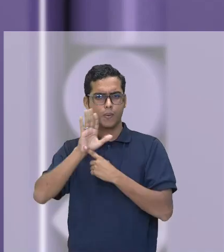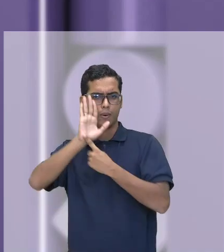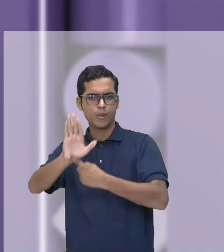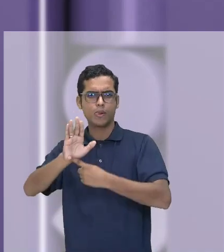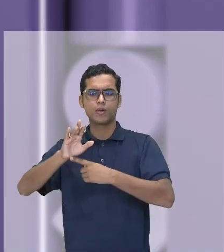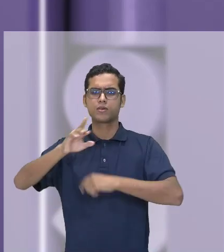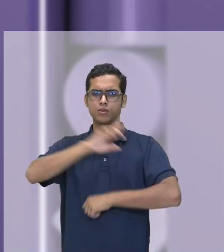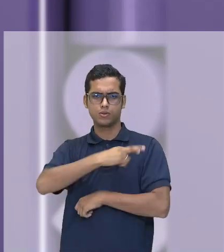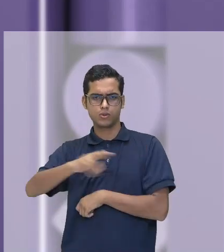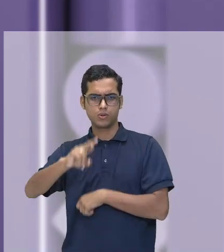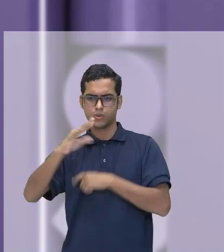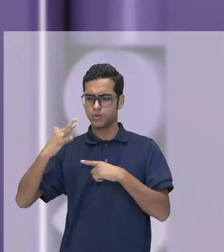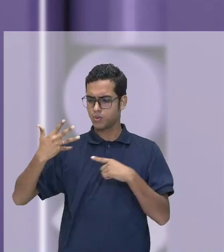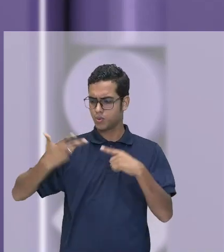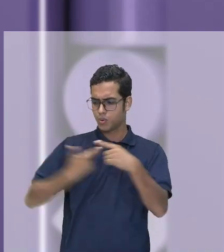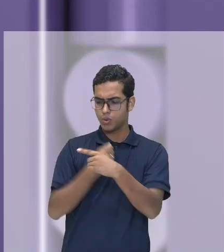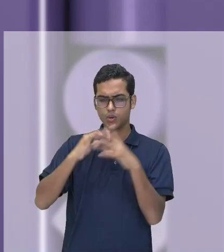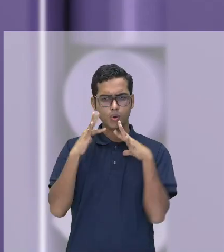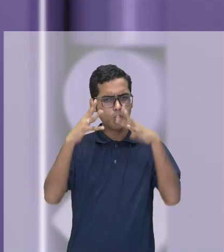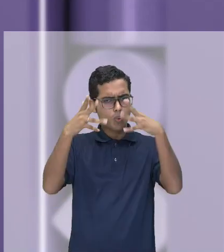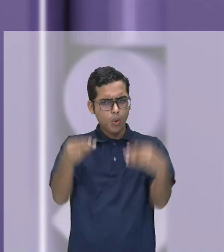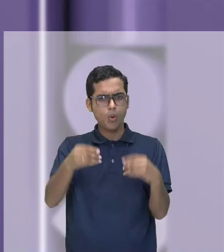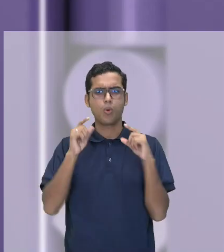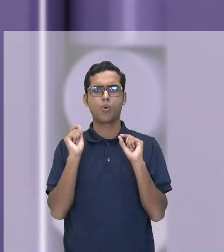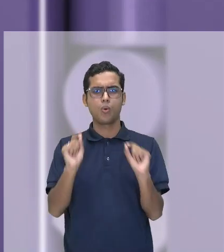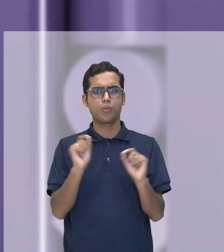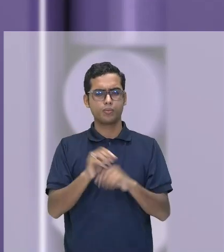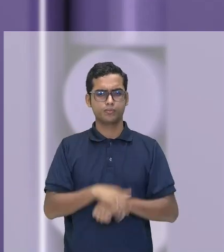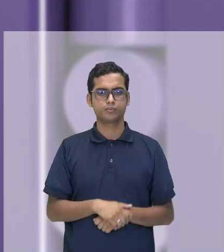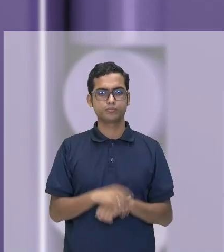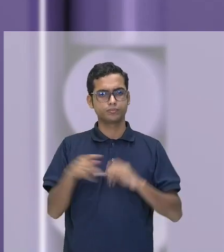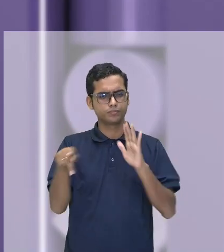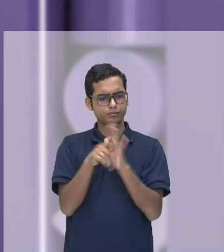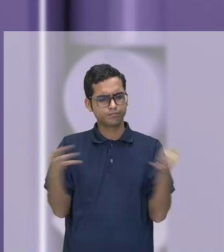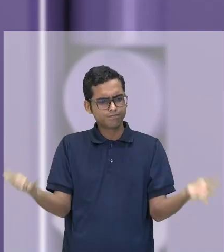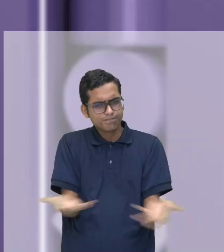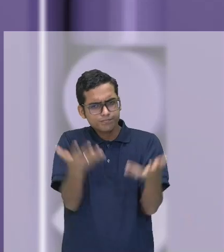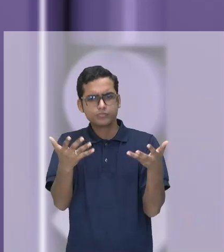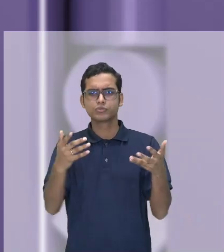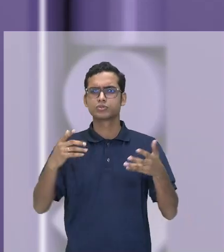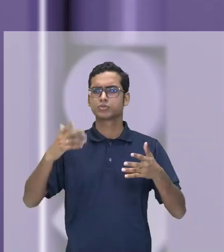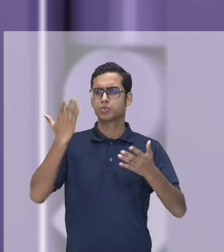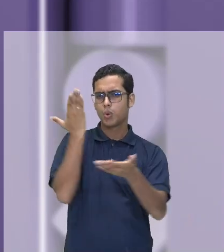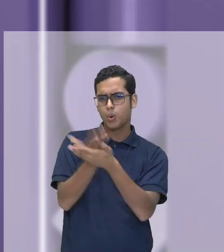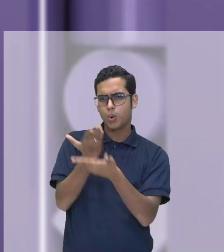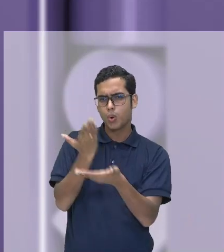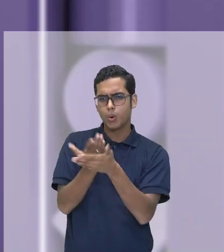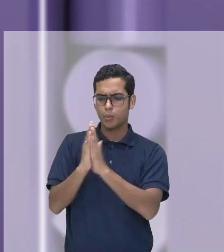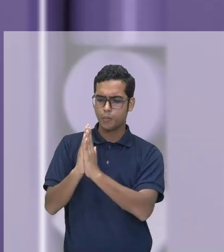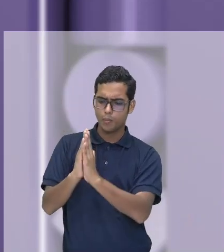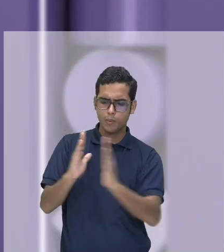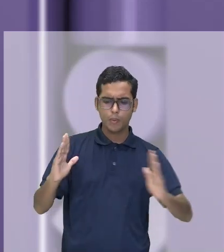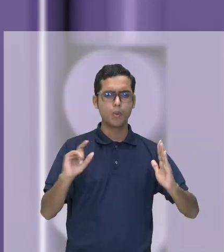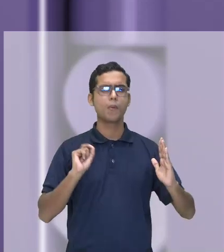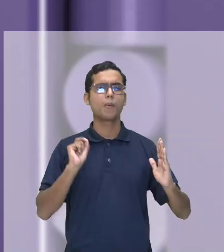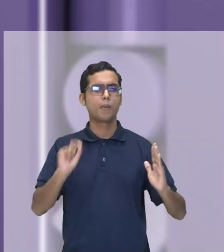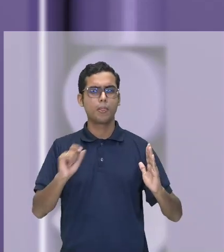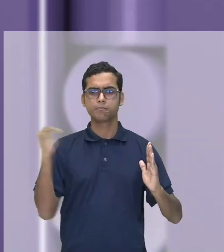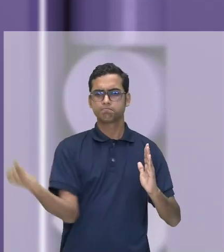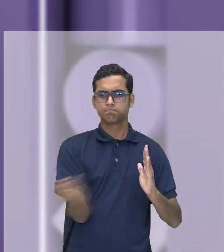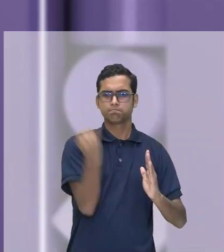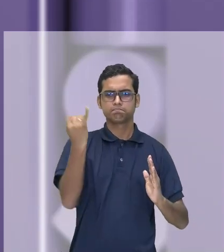religiosas são parte do quê? Daquilo que a gente sempre fala ao longo das nossas aulas, a importância de